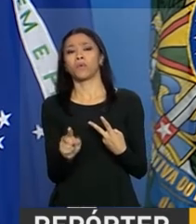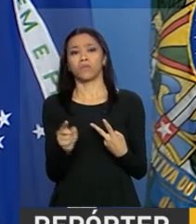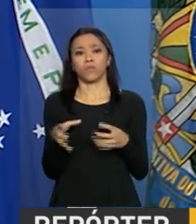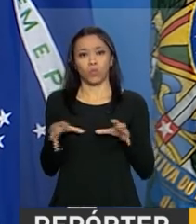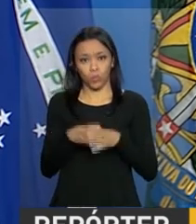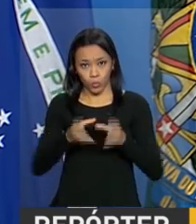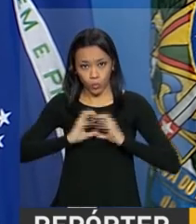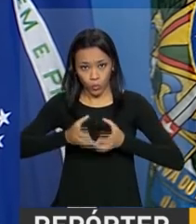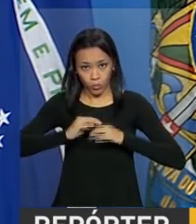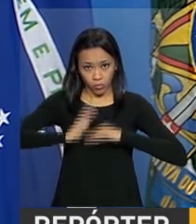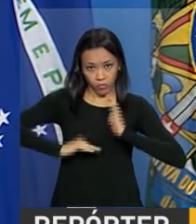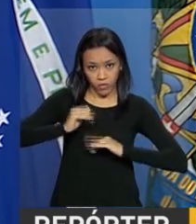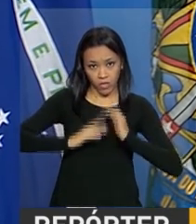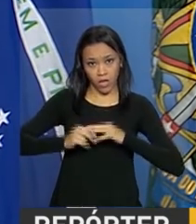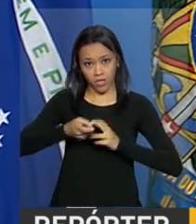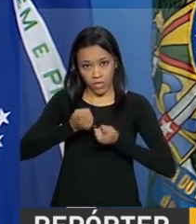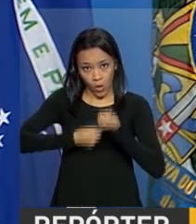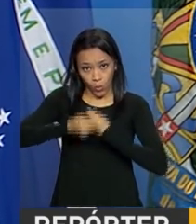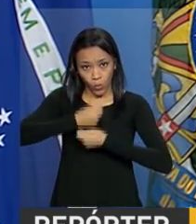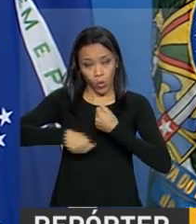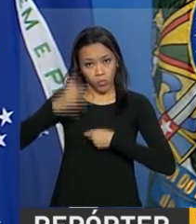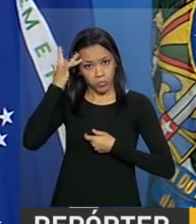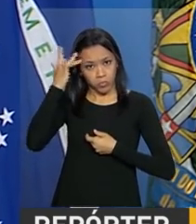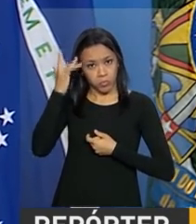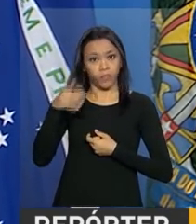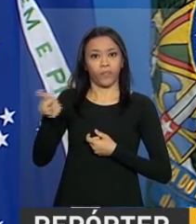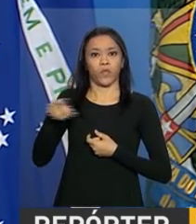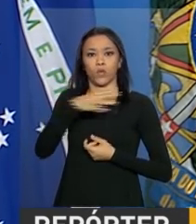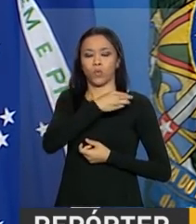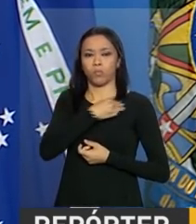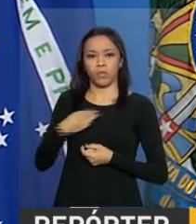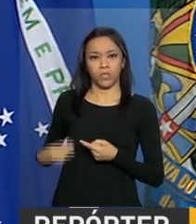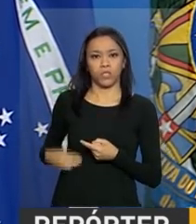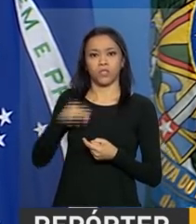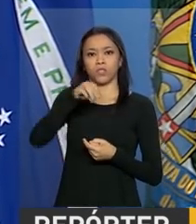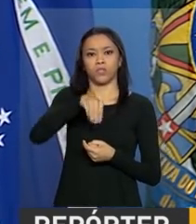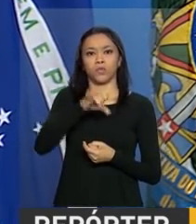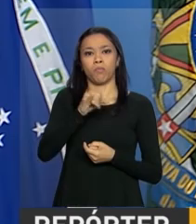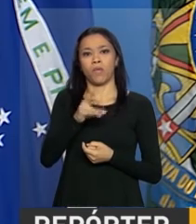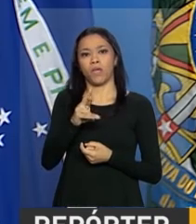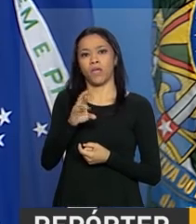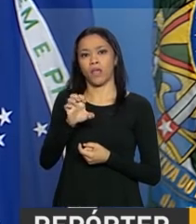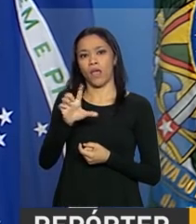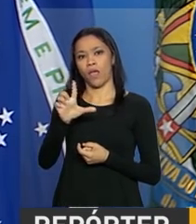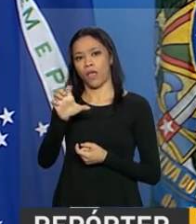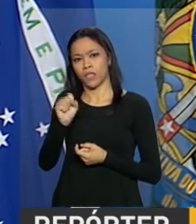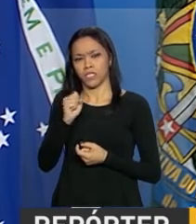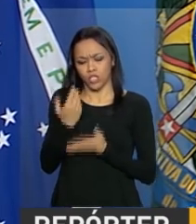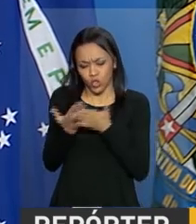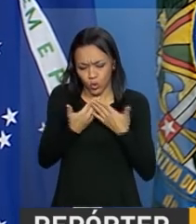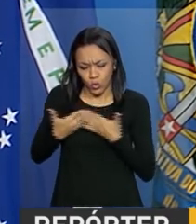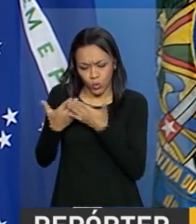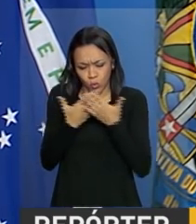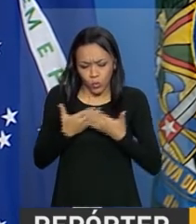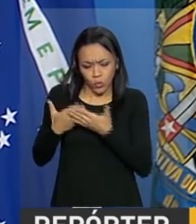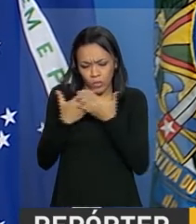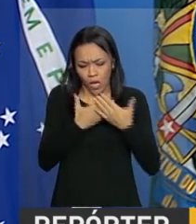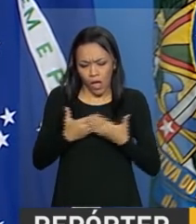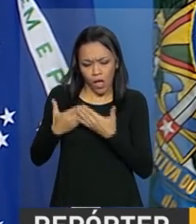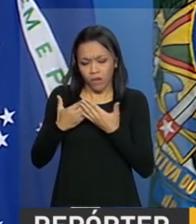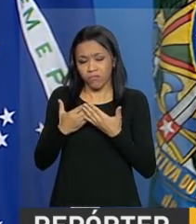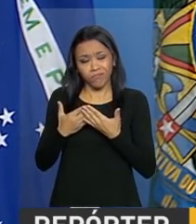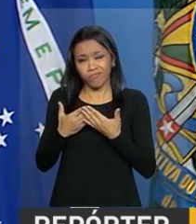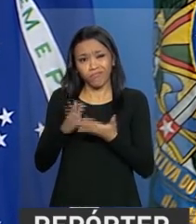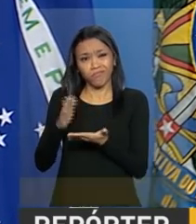do mereles assumiu ao lado do planejamento de tantos outros que trabalharam nessa matéria ela tornou-se não apenas